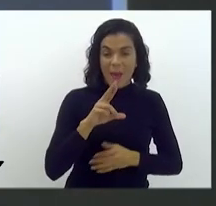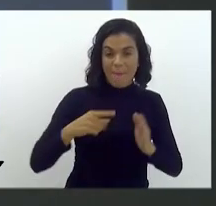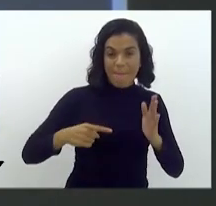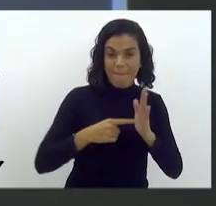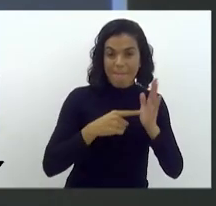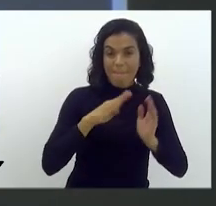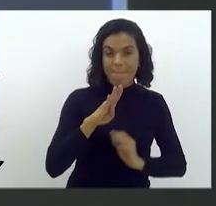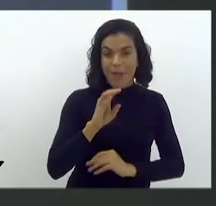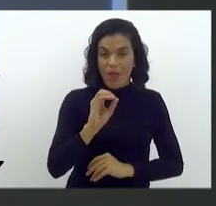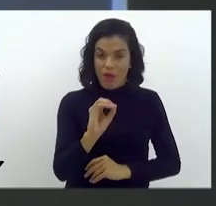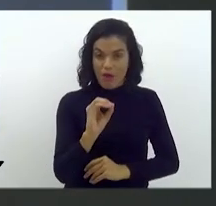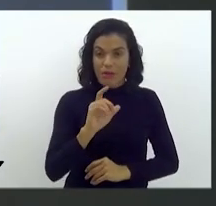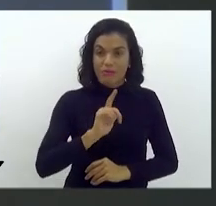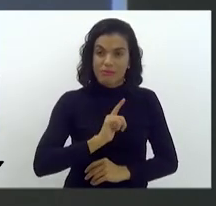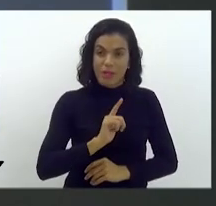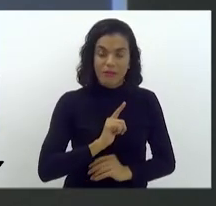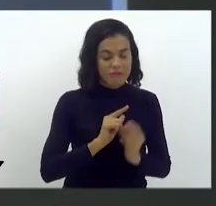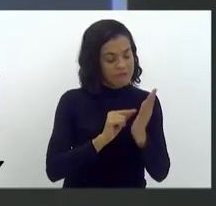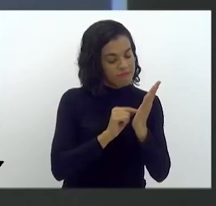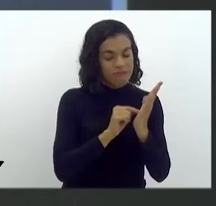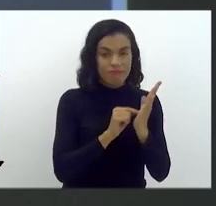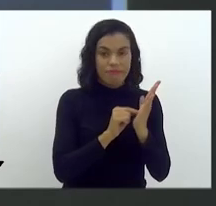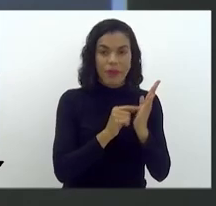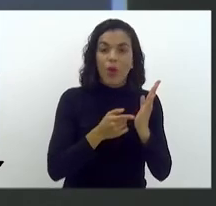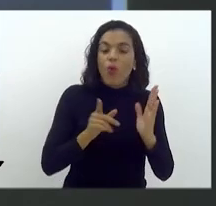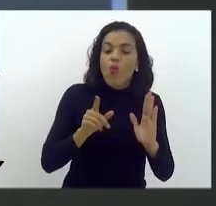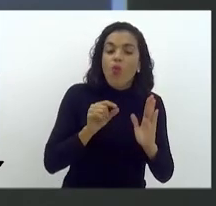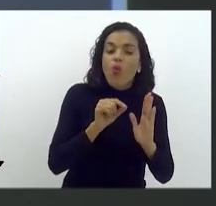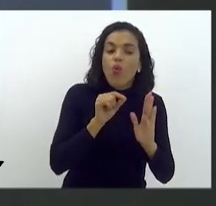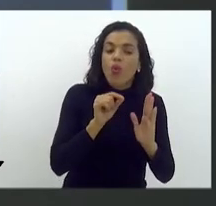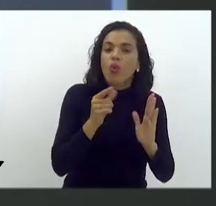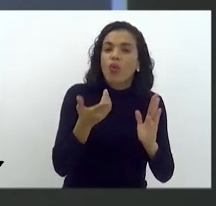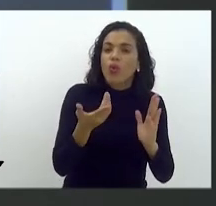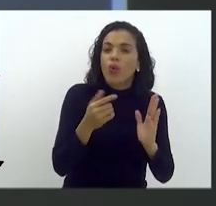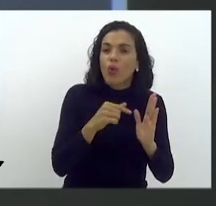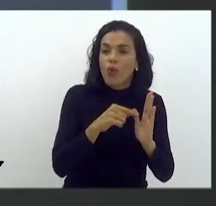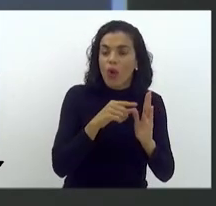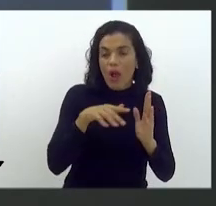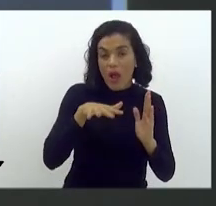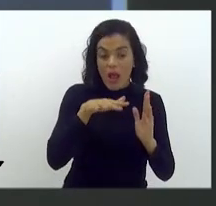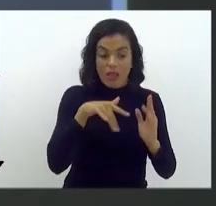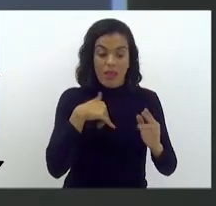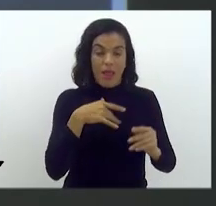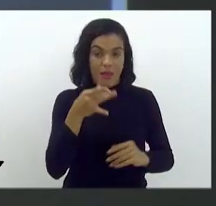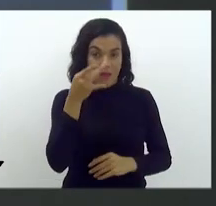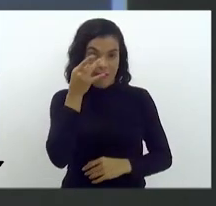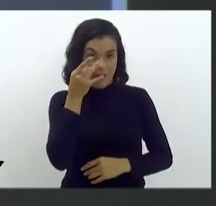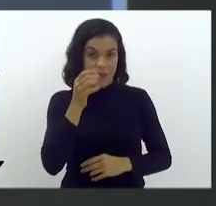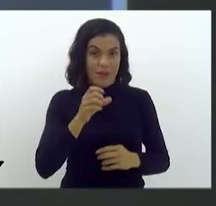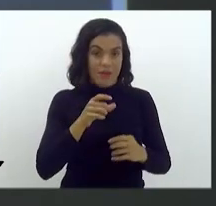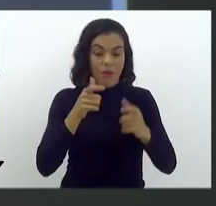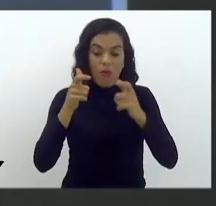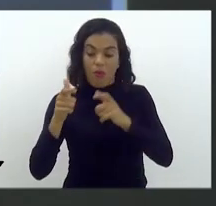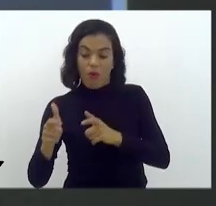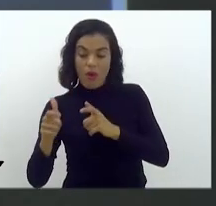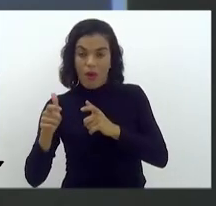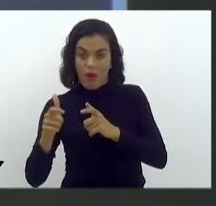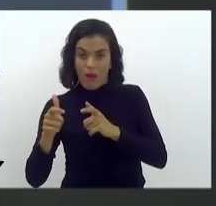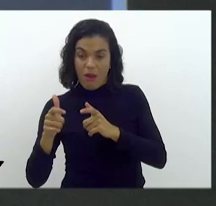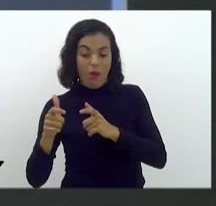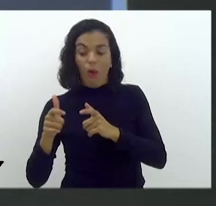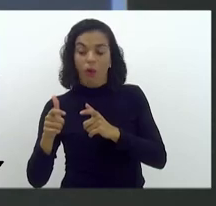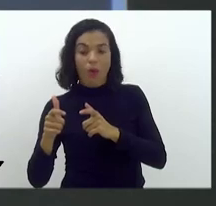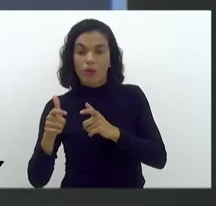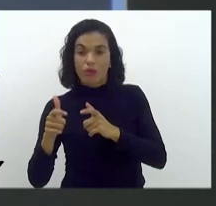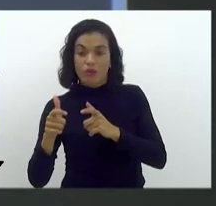presumida e lá Desculpa motivação presumida não o ambiente virtual é local onde foi praticado o fato